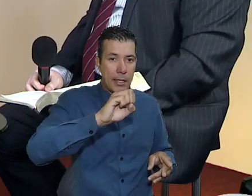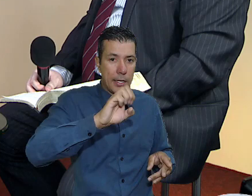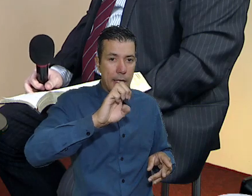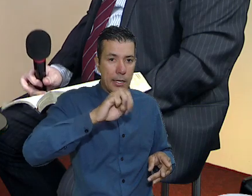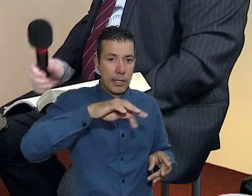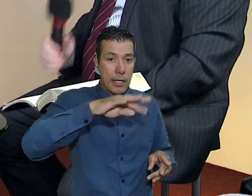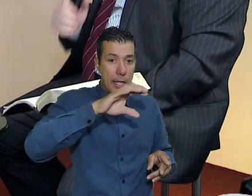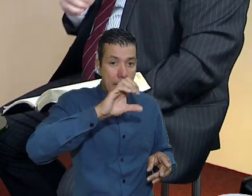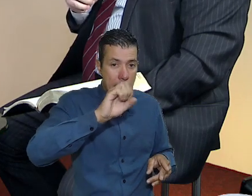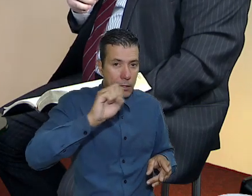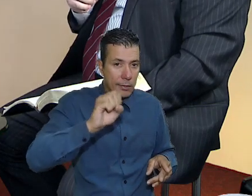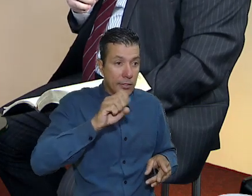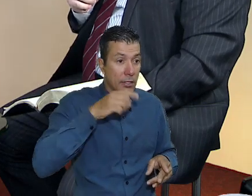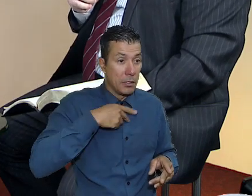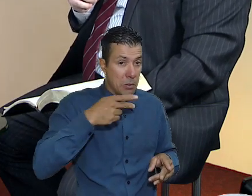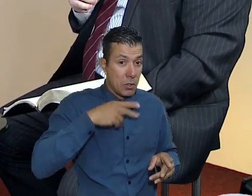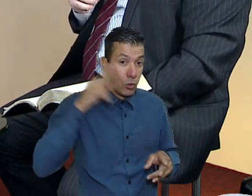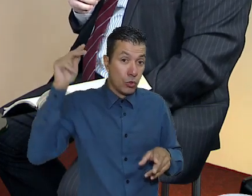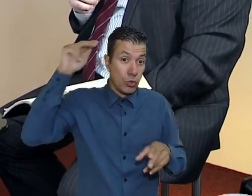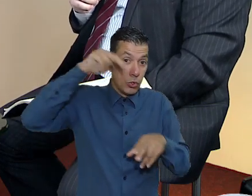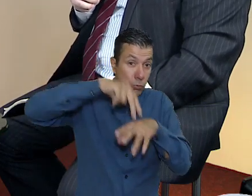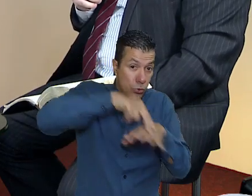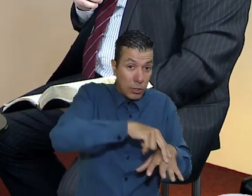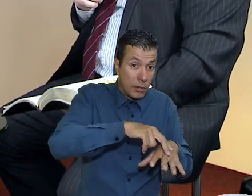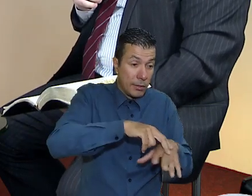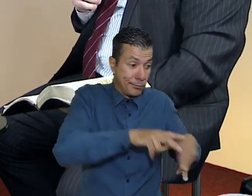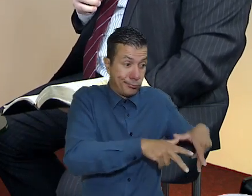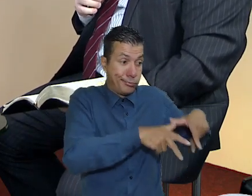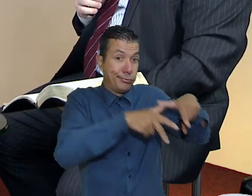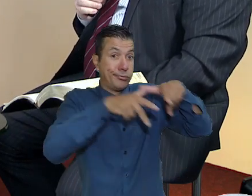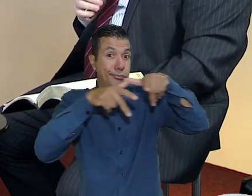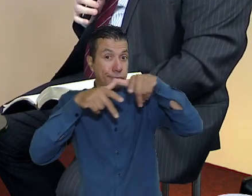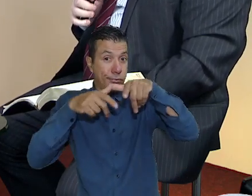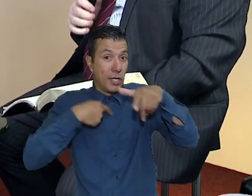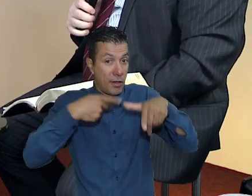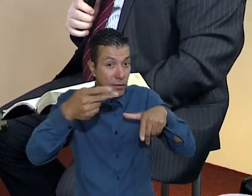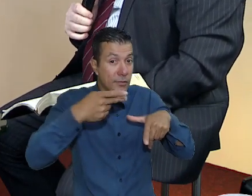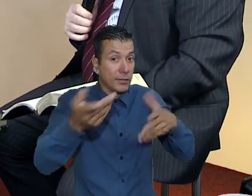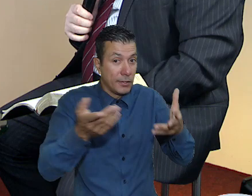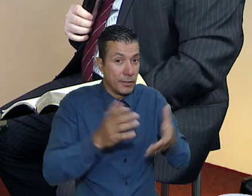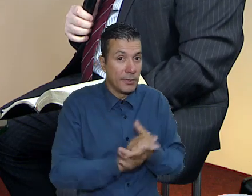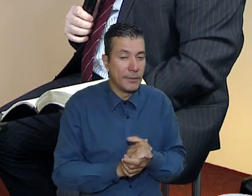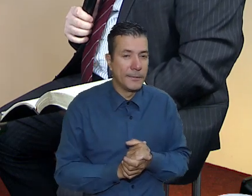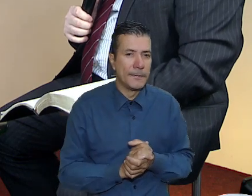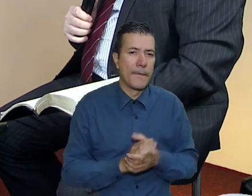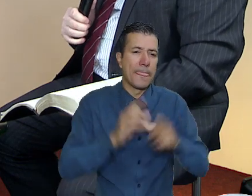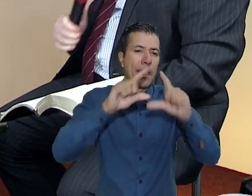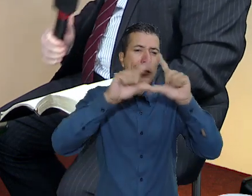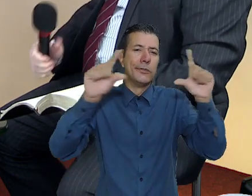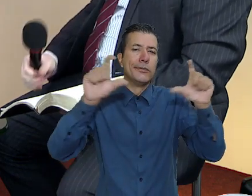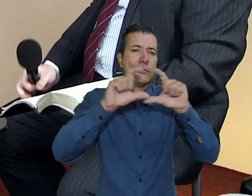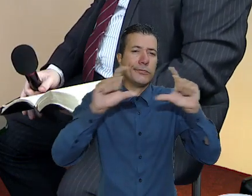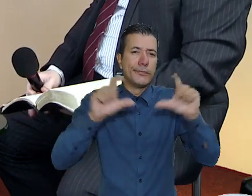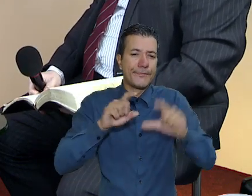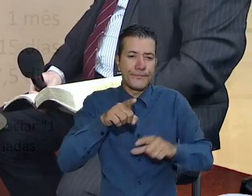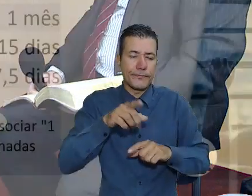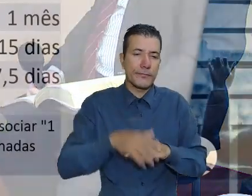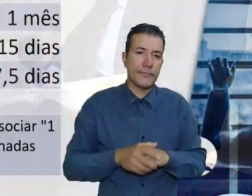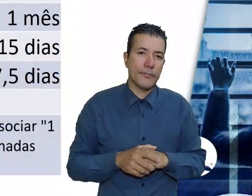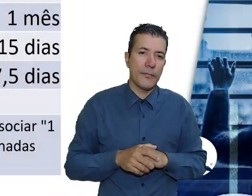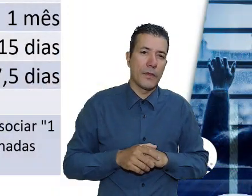Amém. Está voltando para buscar você Amém. E a mim muito em breve. Amém. Amém. Coloquei uma tabelinha aí, caso os nossos